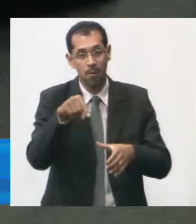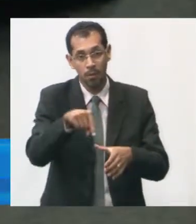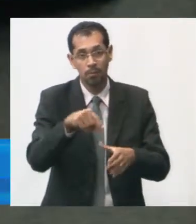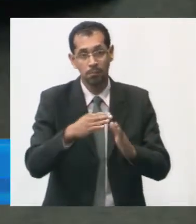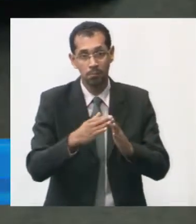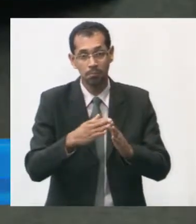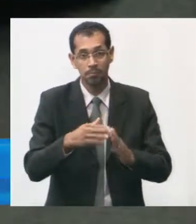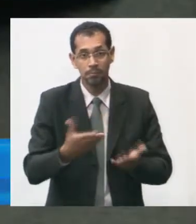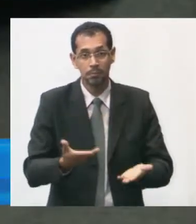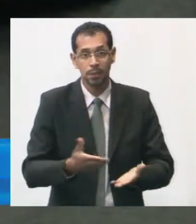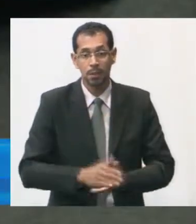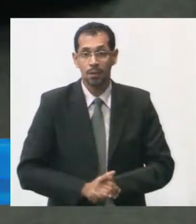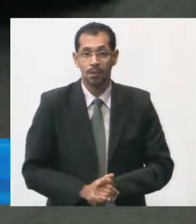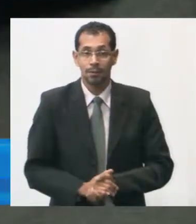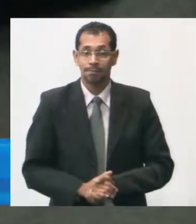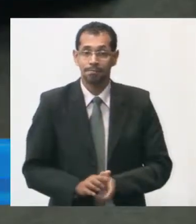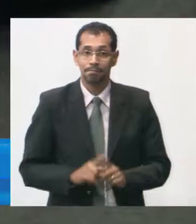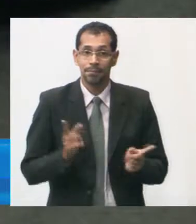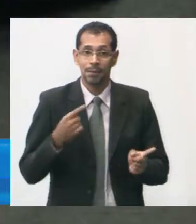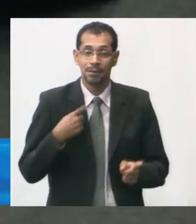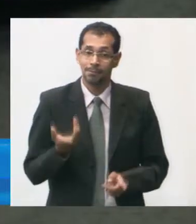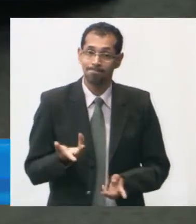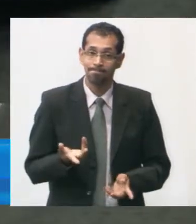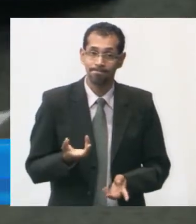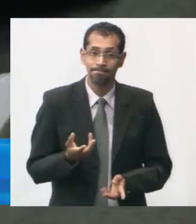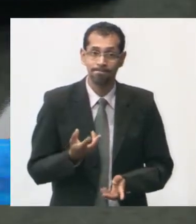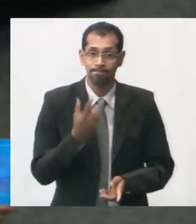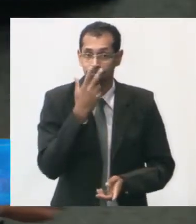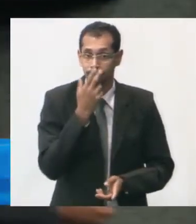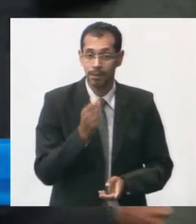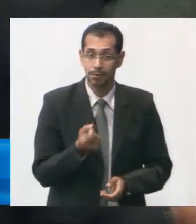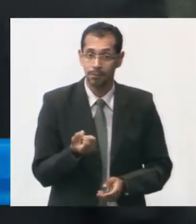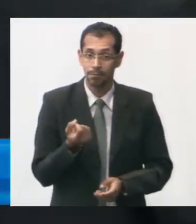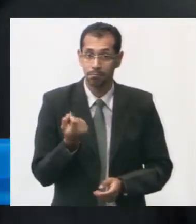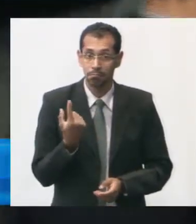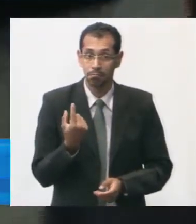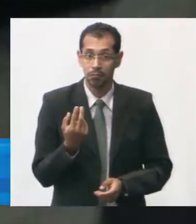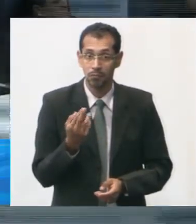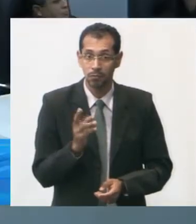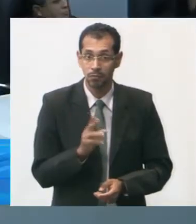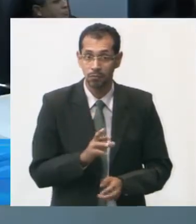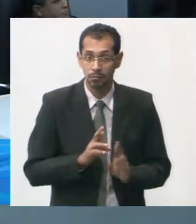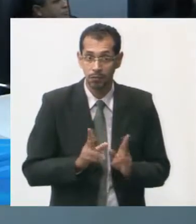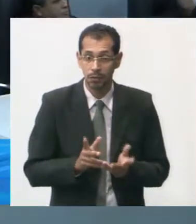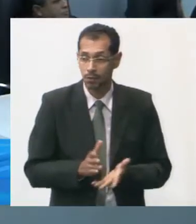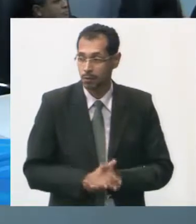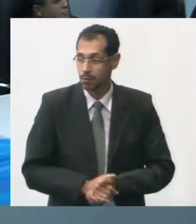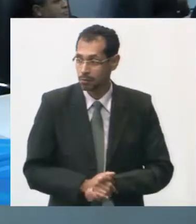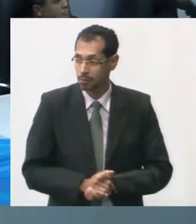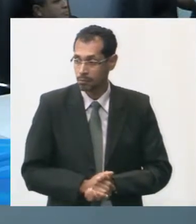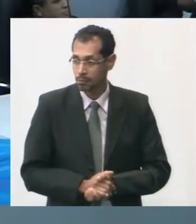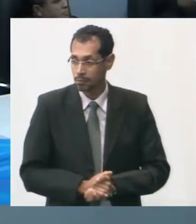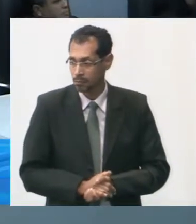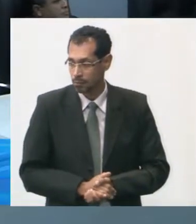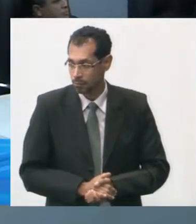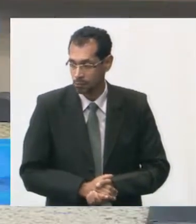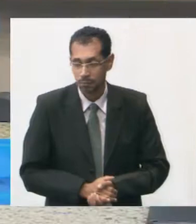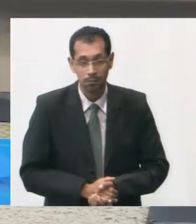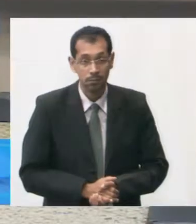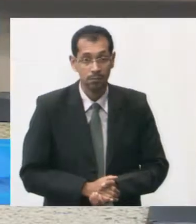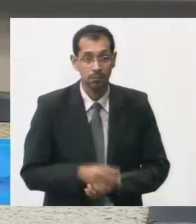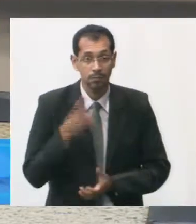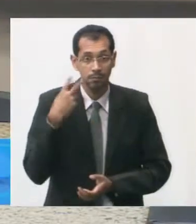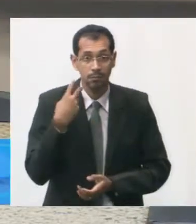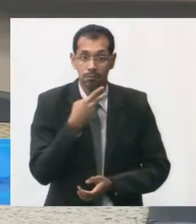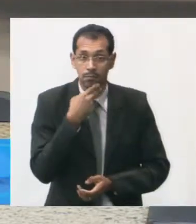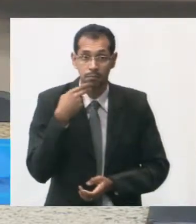porque estamos tão somente exercendo o nosso trabalho. Vereadora Neuzinha, pelo tempo de 5 minutos para discutir